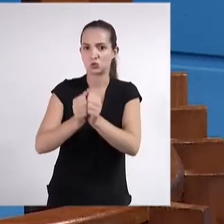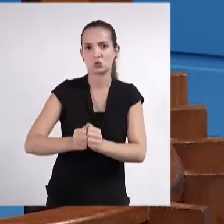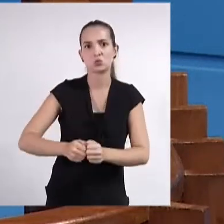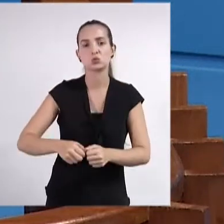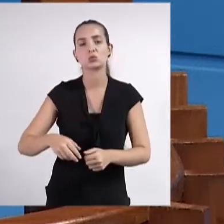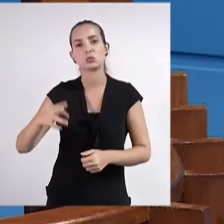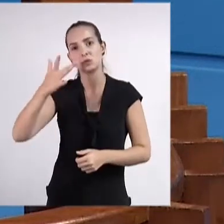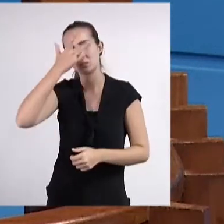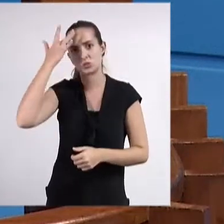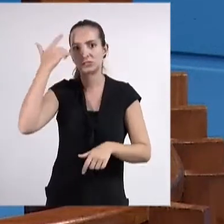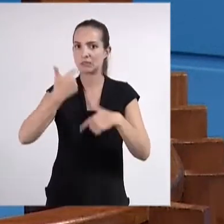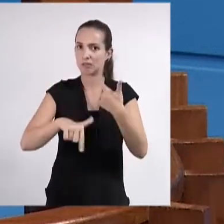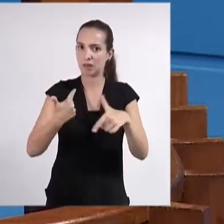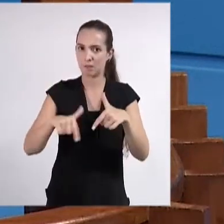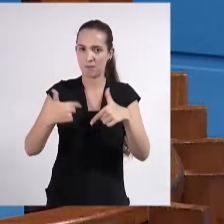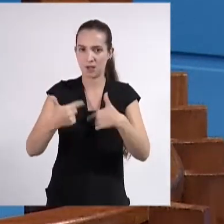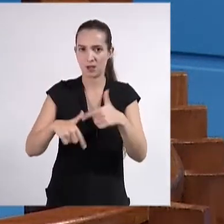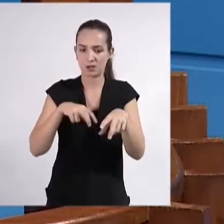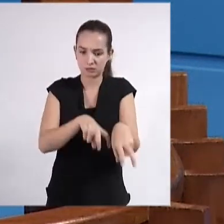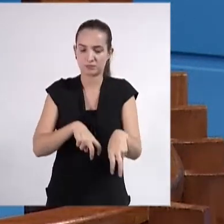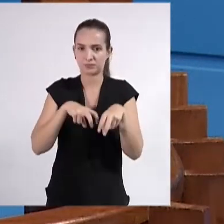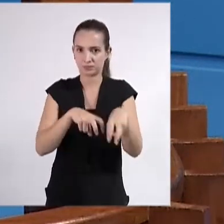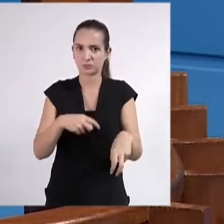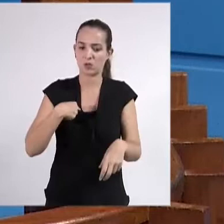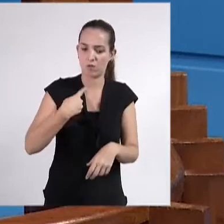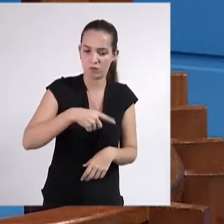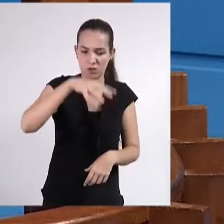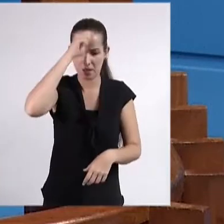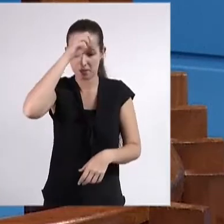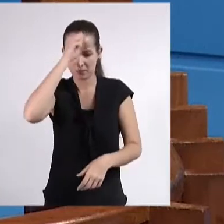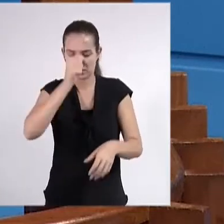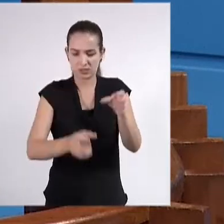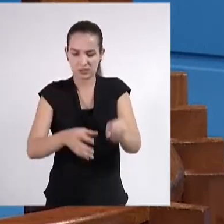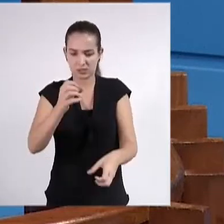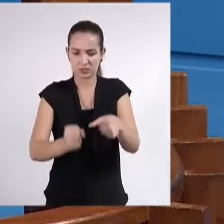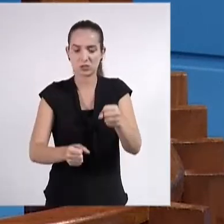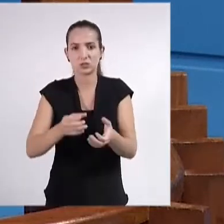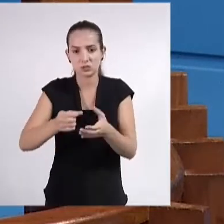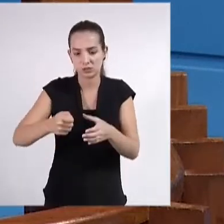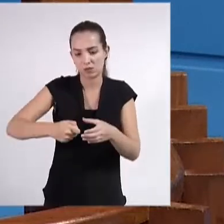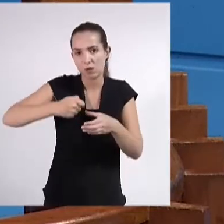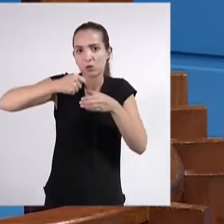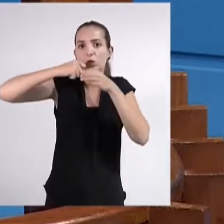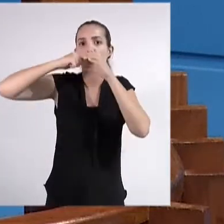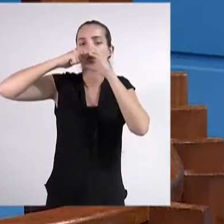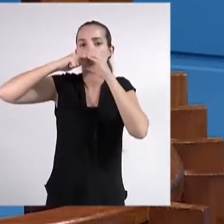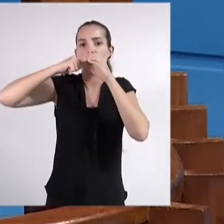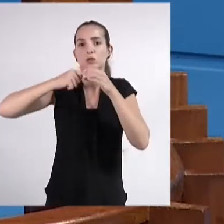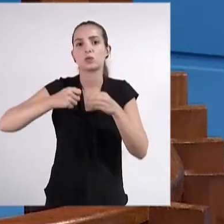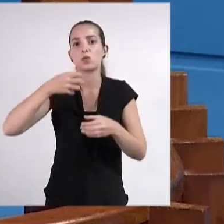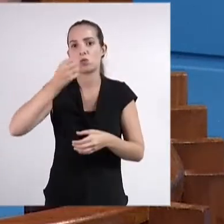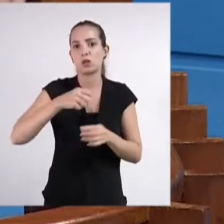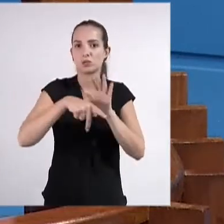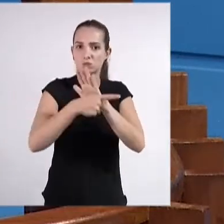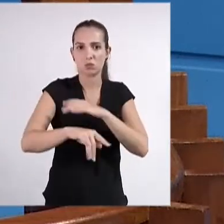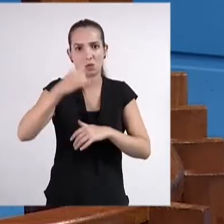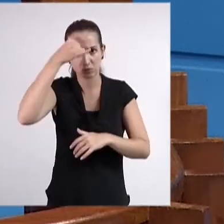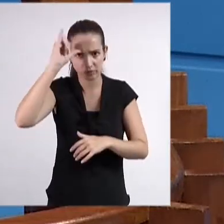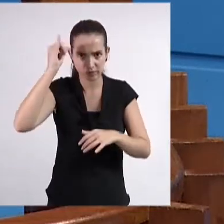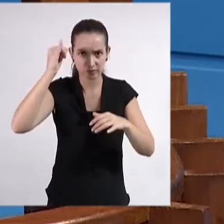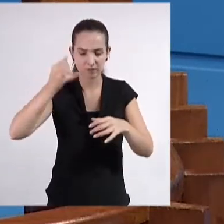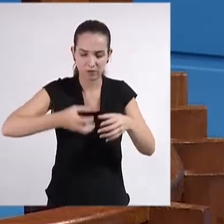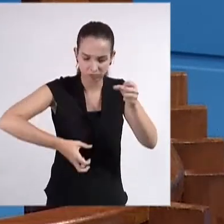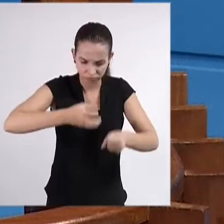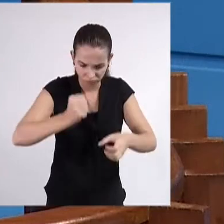peões, aprender a tirar o leite da vaca, tomar o leite da vaca quentinho, ouvindo nossos amigos